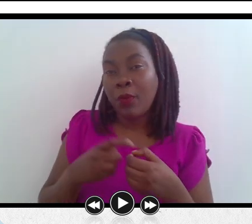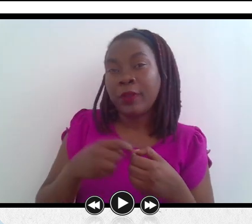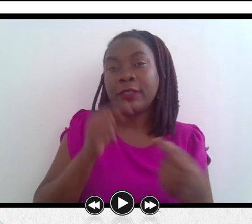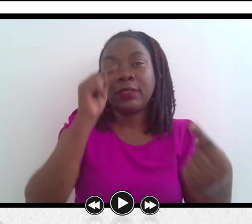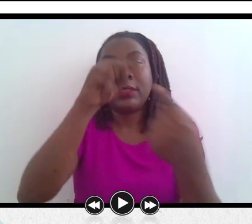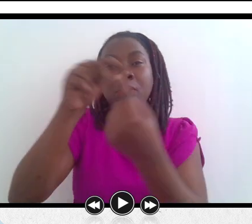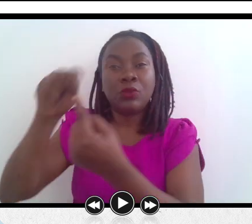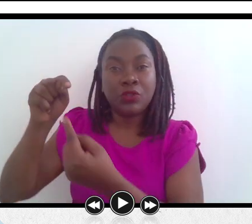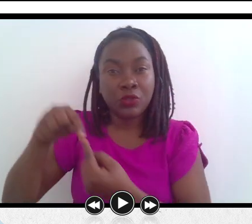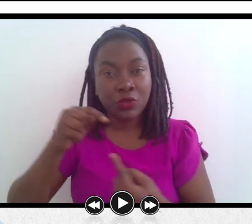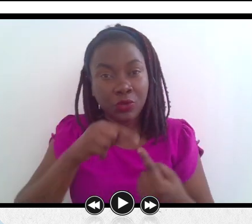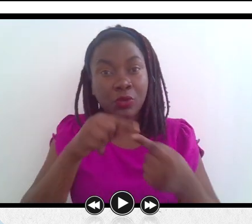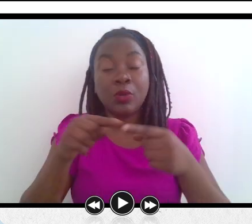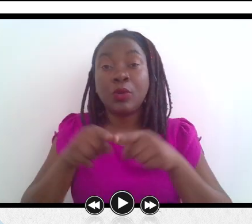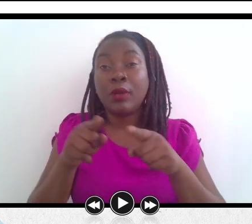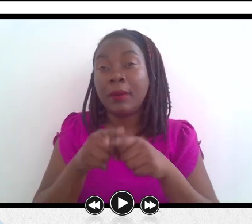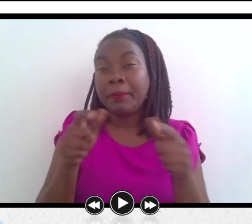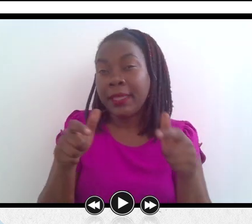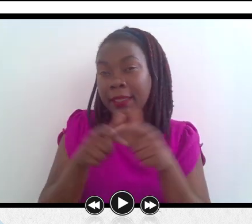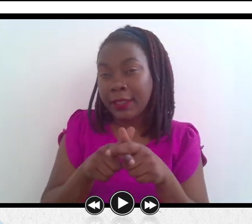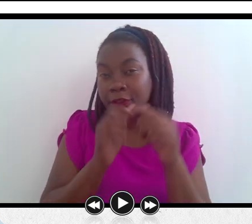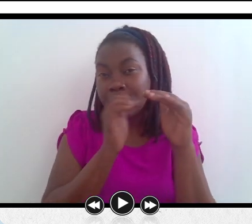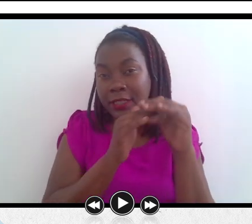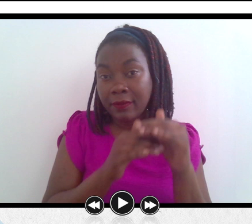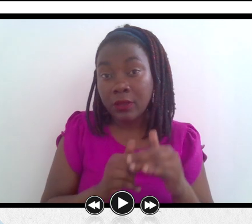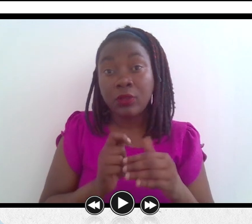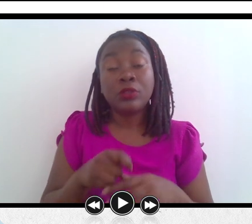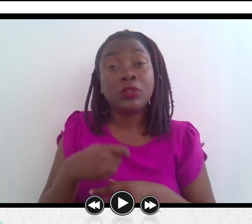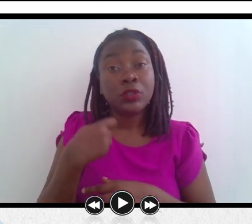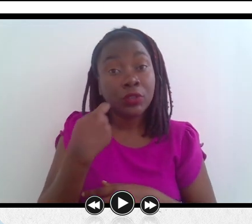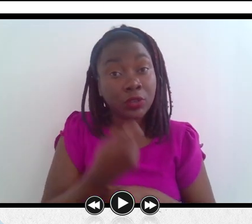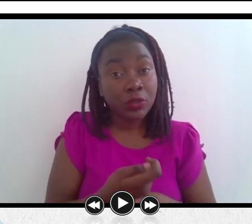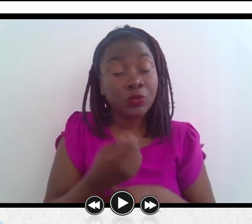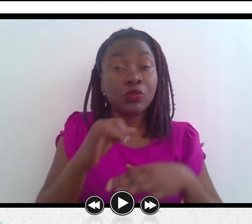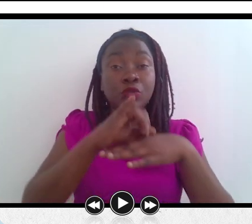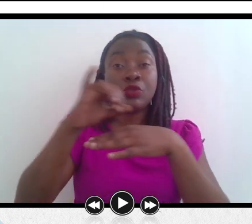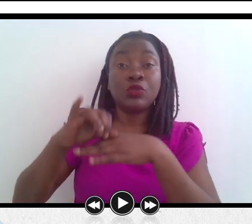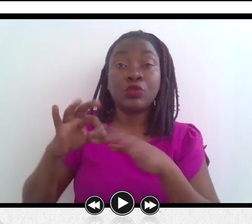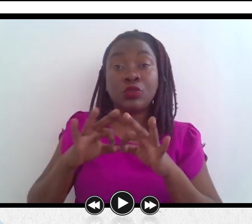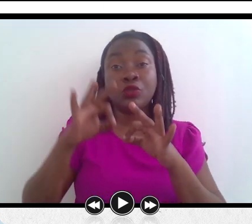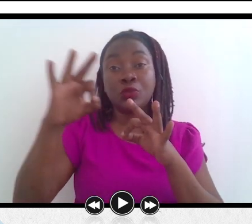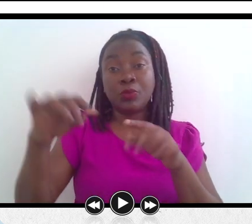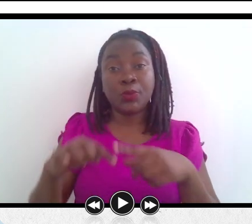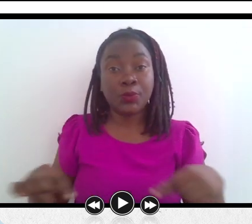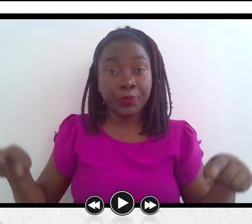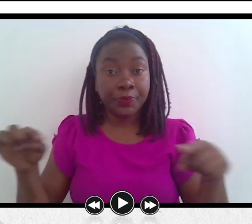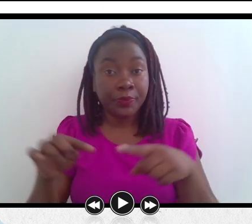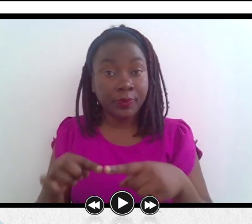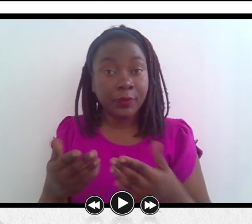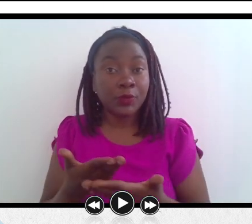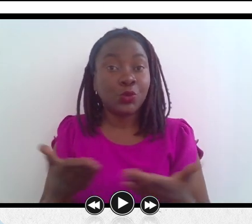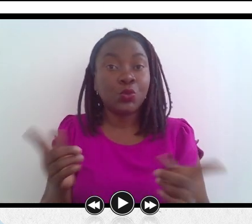cobertura, inclusive pequenos reservatórios, que são dispostos ao longo da bacia hidrográfica. Né? Elas não